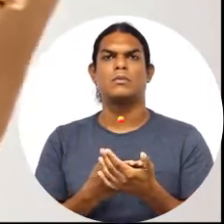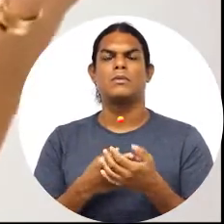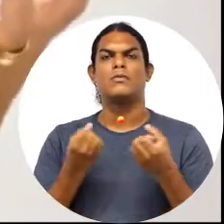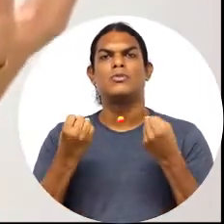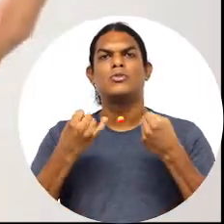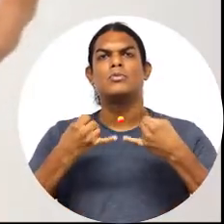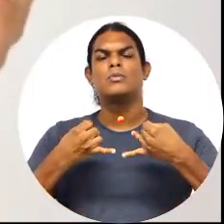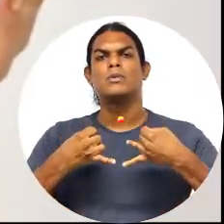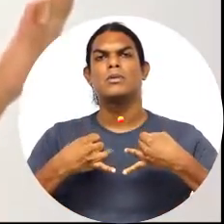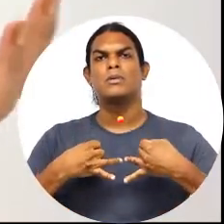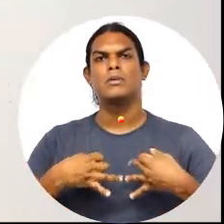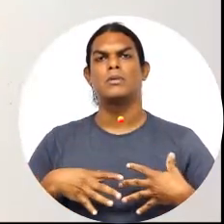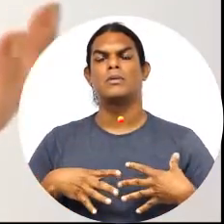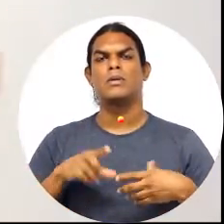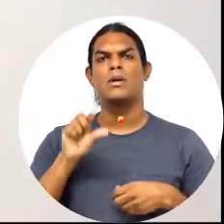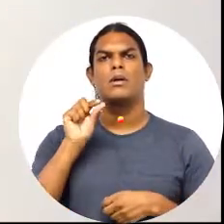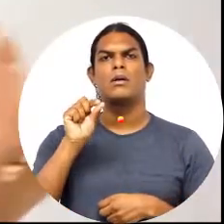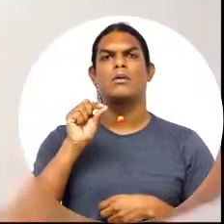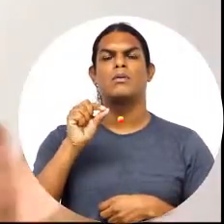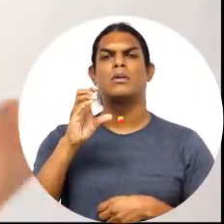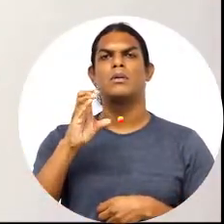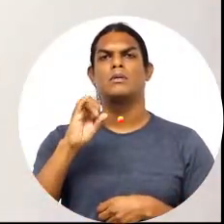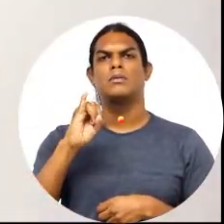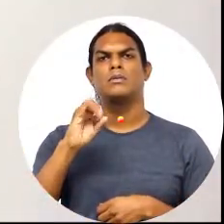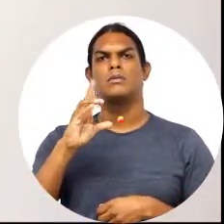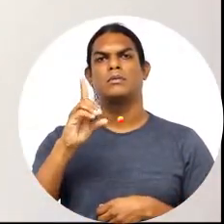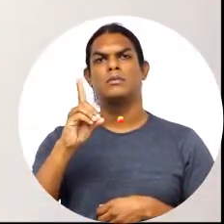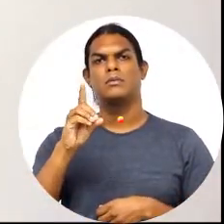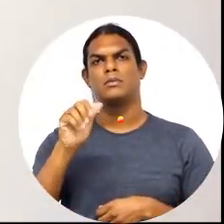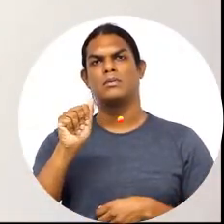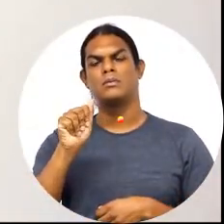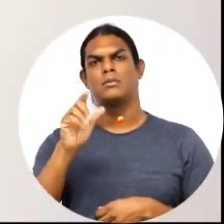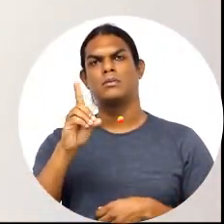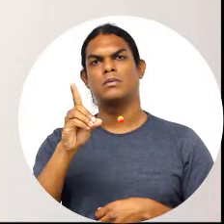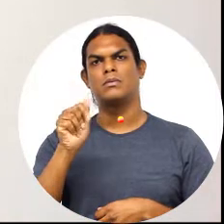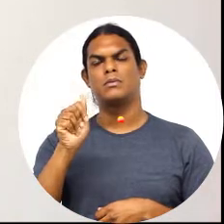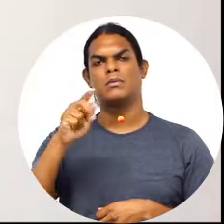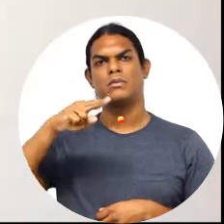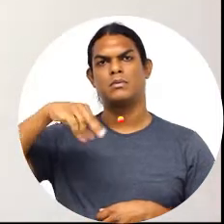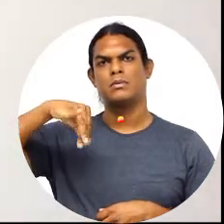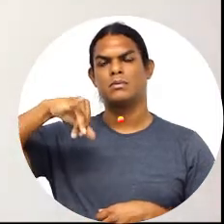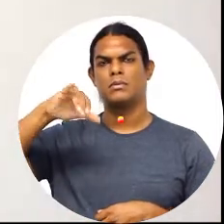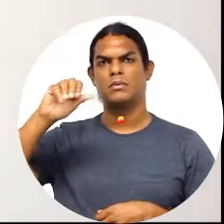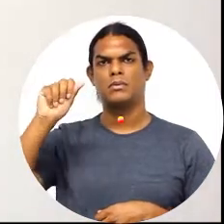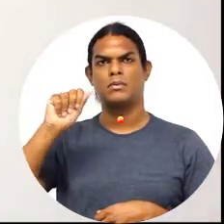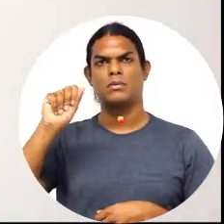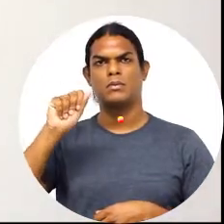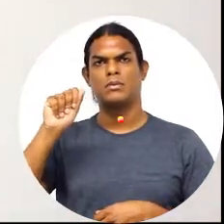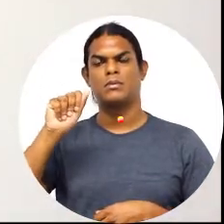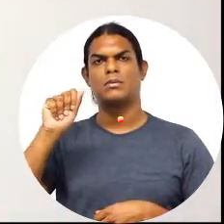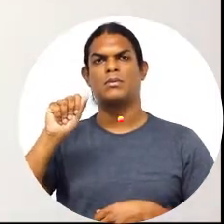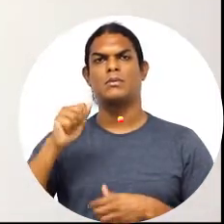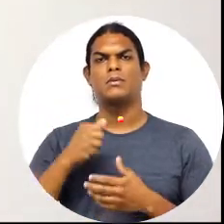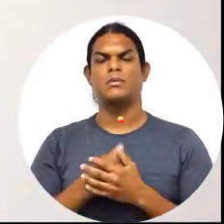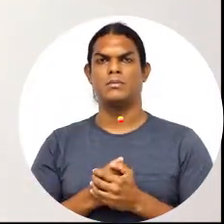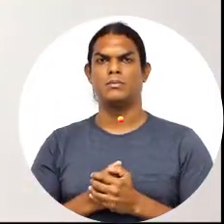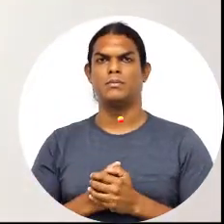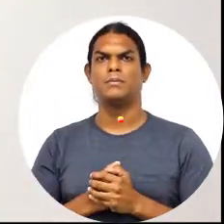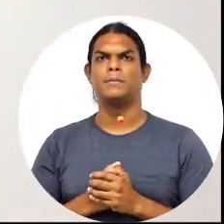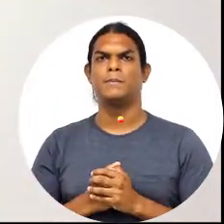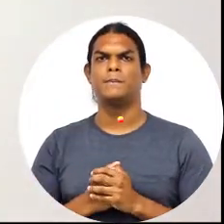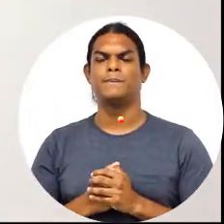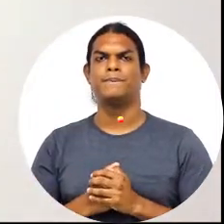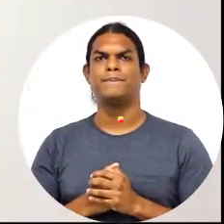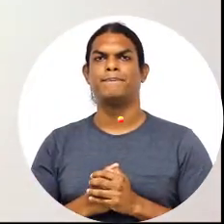competência para estabelecer essa relação entre a Constituição e a conquista da cidadania dos trabalhadores da educação, a gente precisa entender o